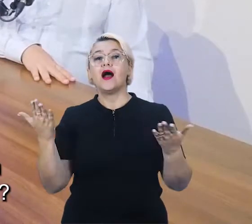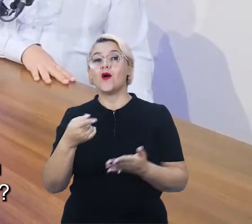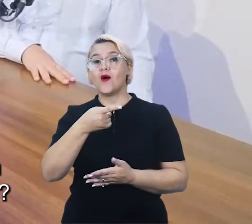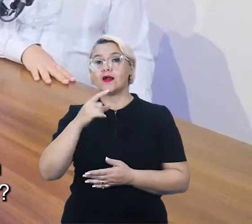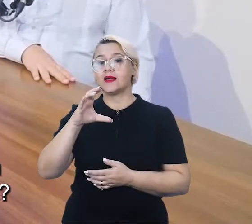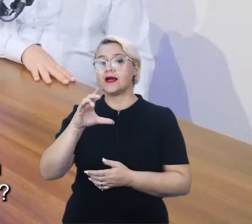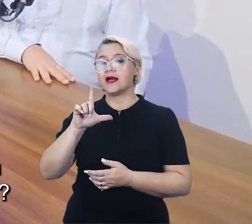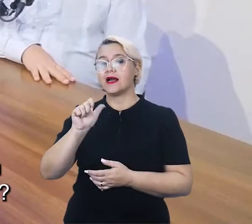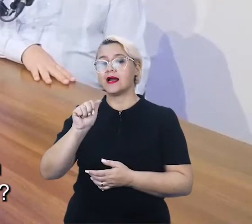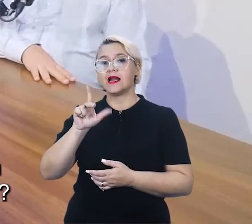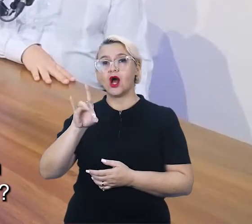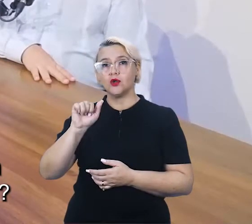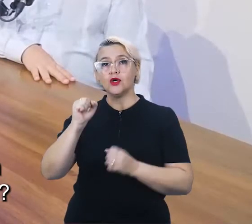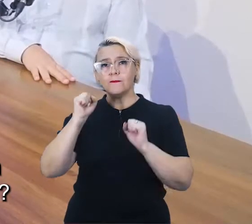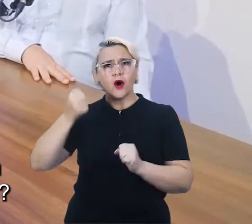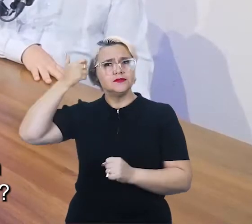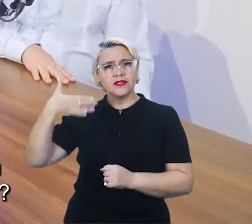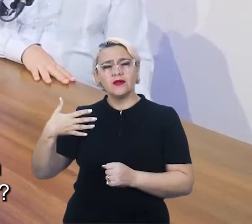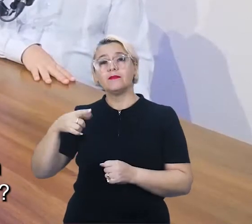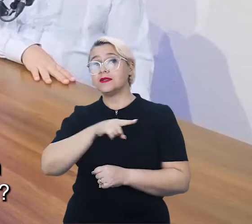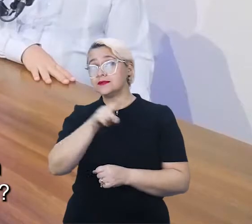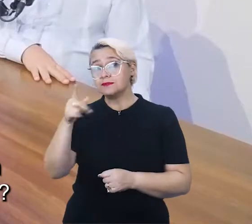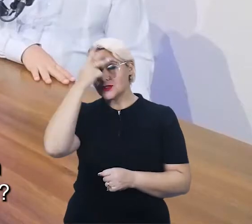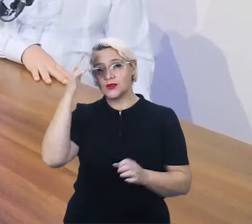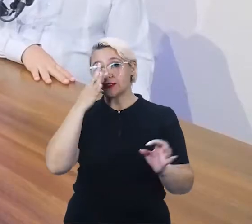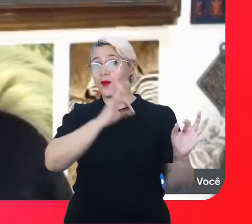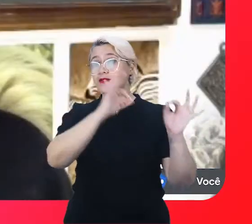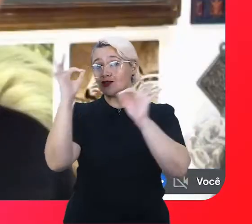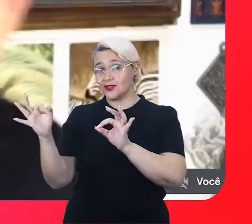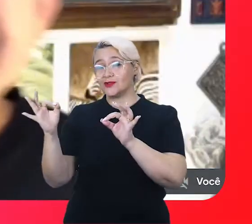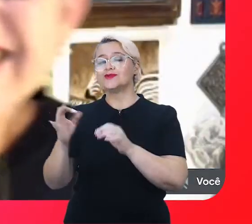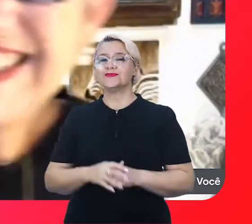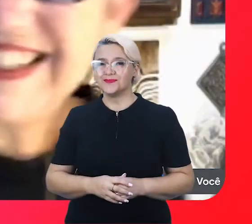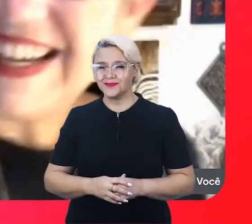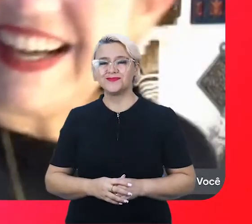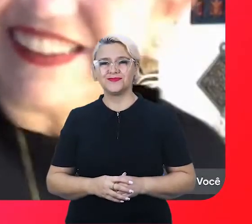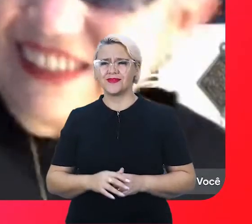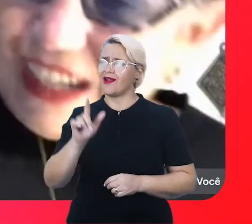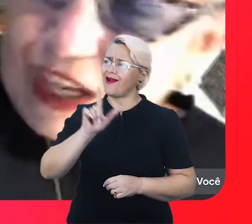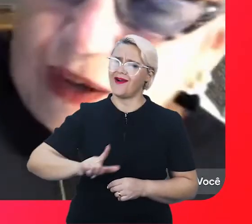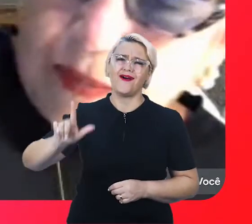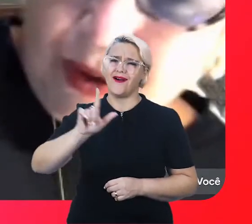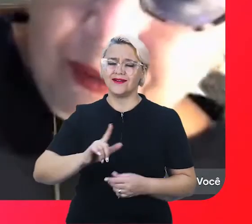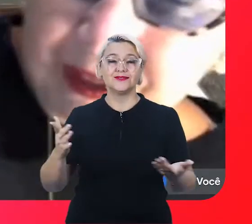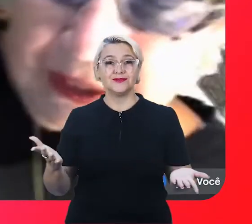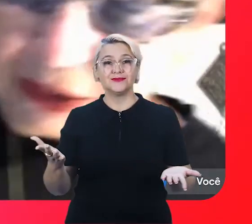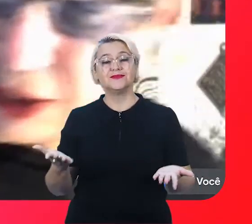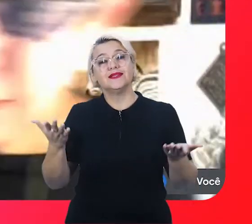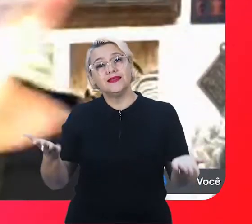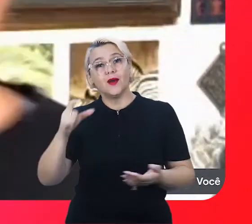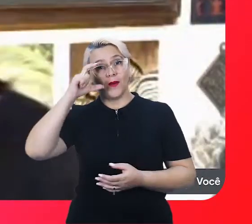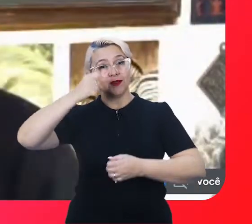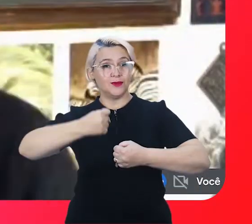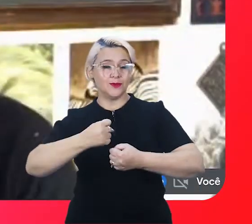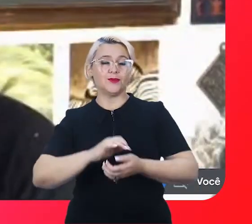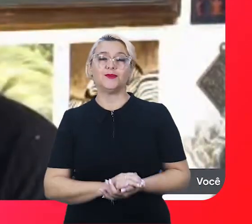você poderia também se descrever para os nossos ouvintes? Claro. Bom,